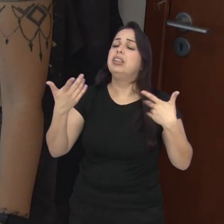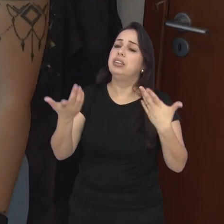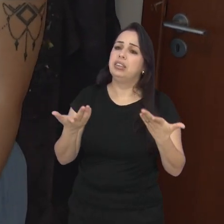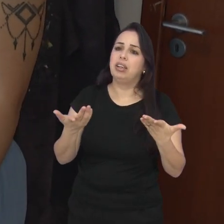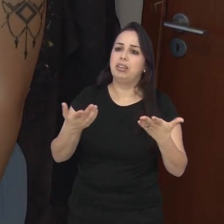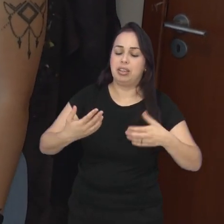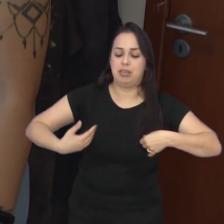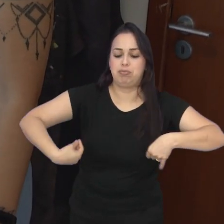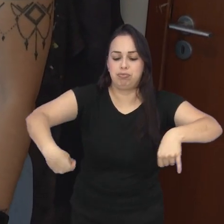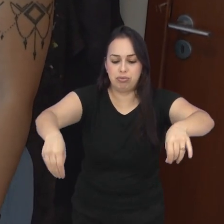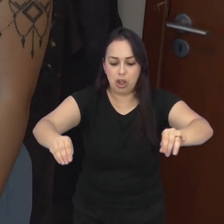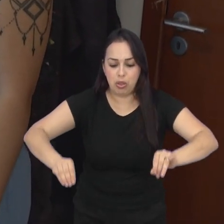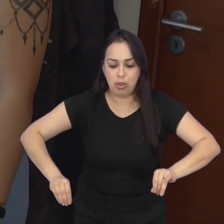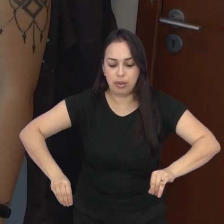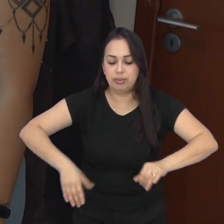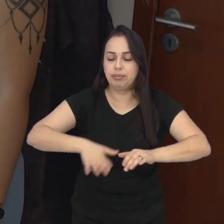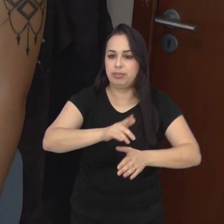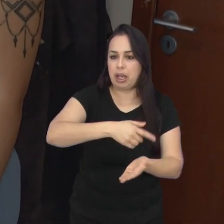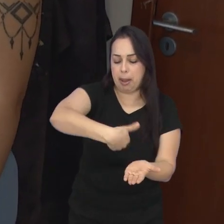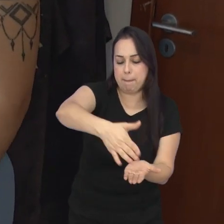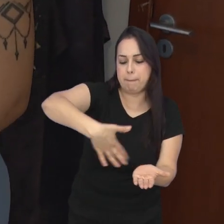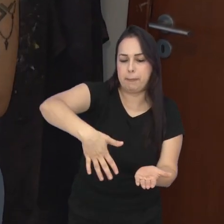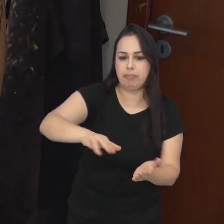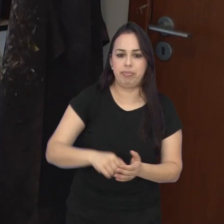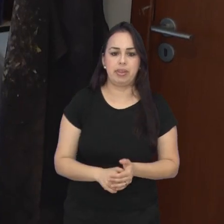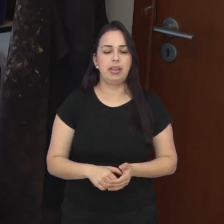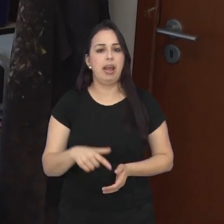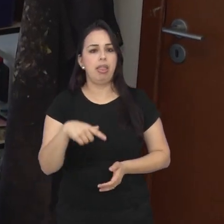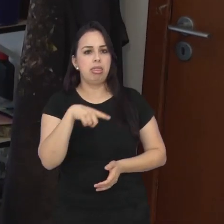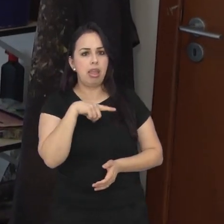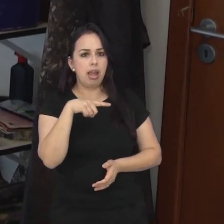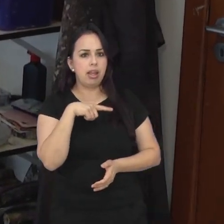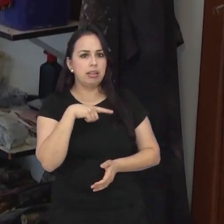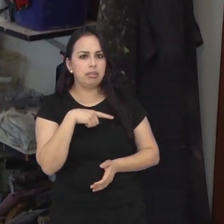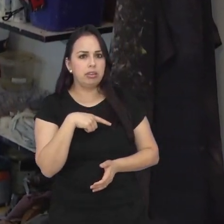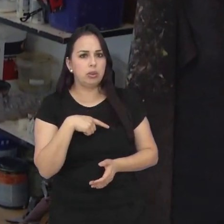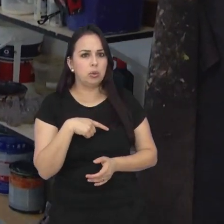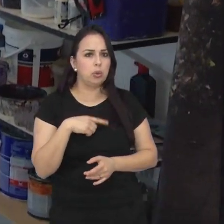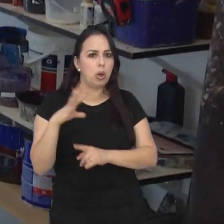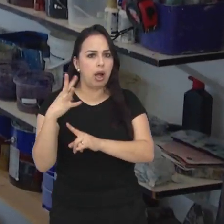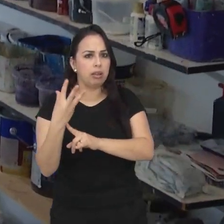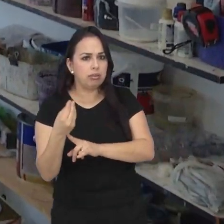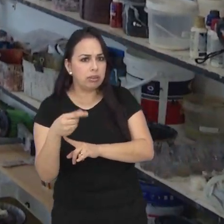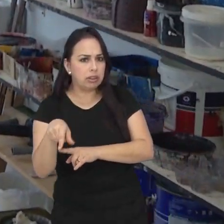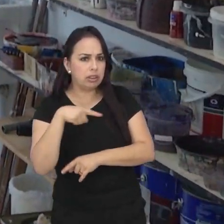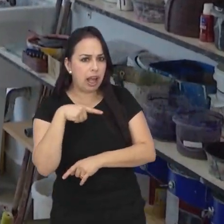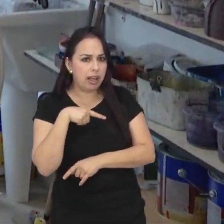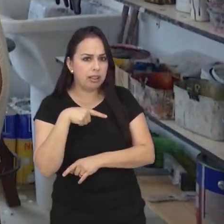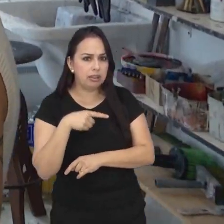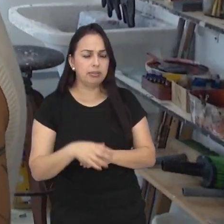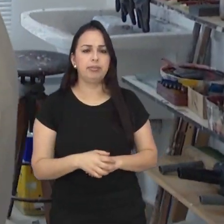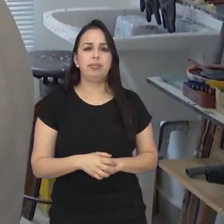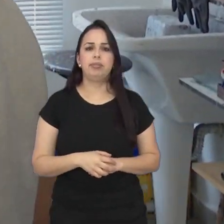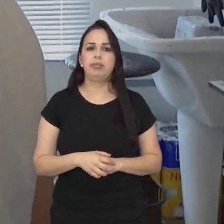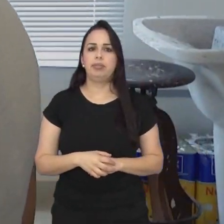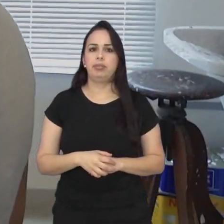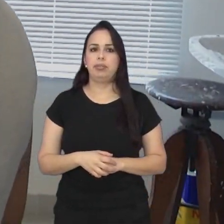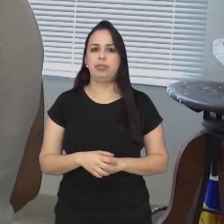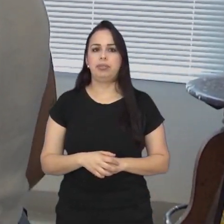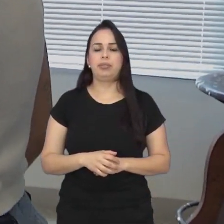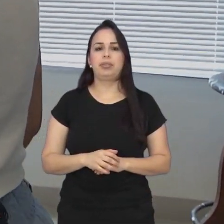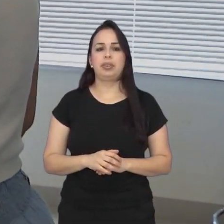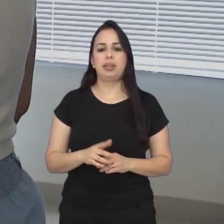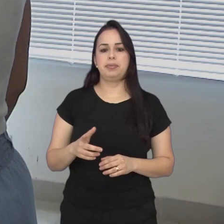eu trabalho com ela estendida no chão. Sim. Tem algumas obras aqui. O que você guarda aqui? Vem invadindo tudo,